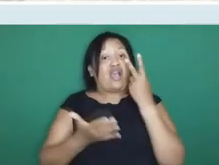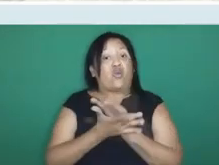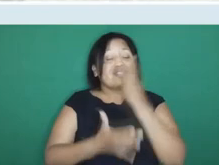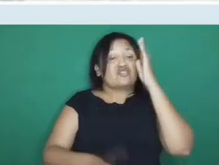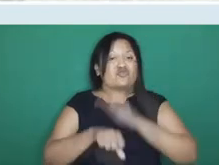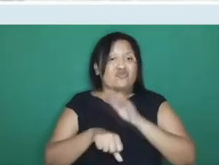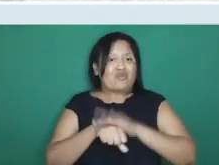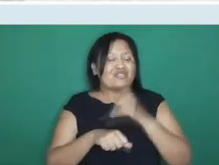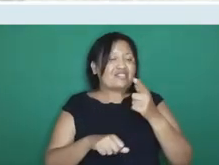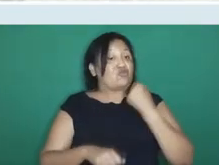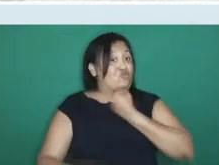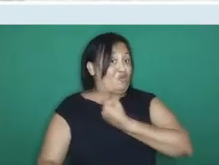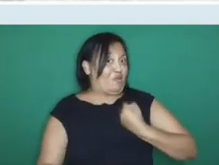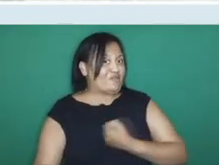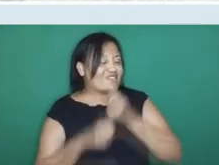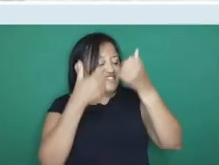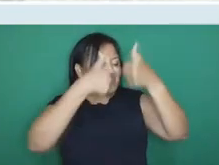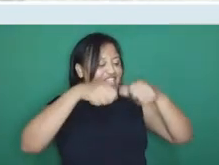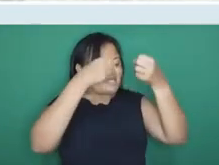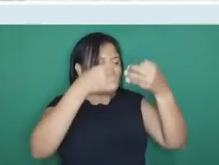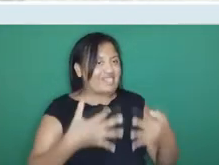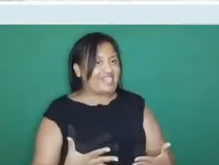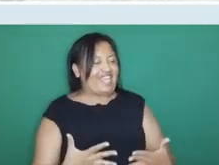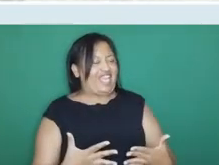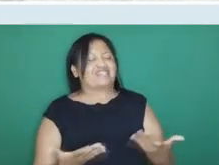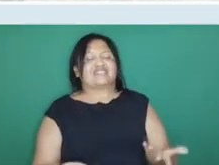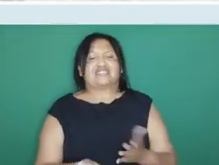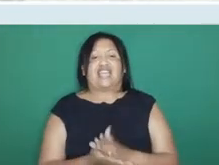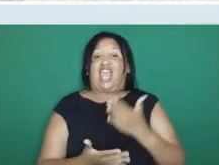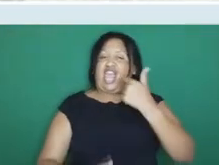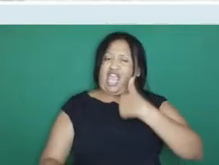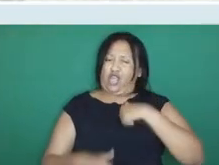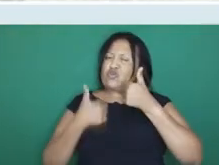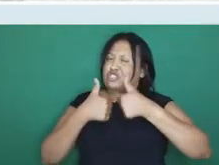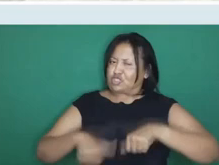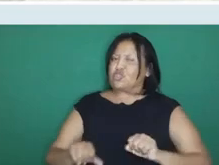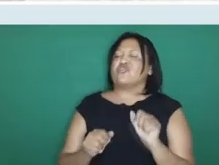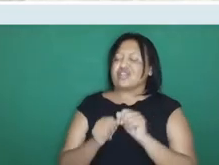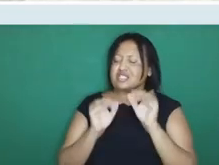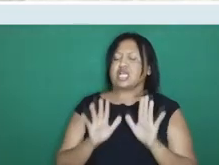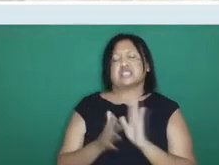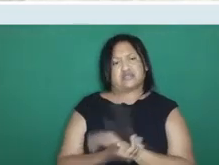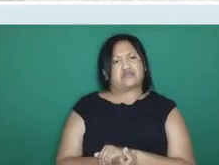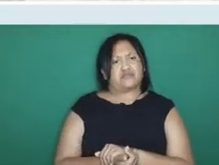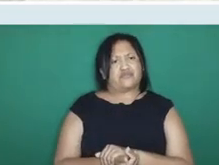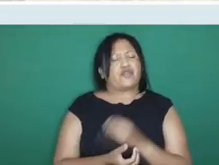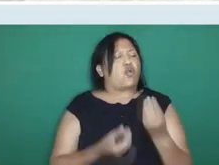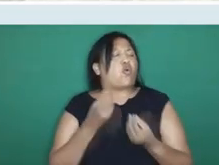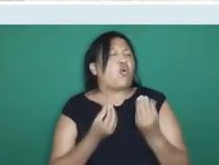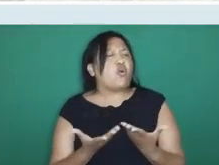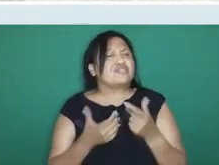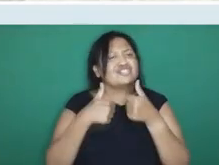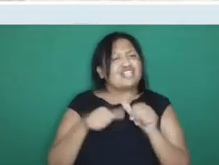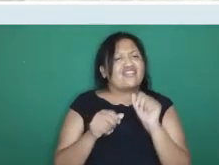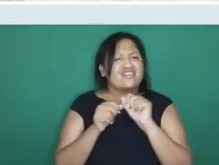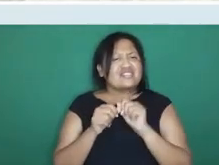falta então no caso do Superman ele tá explicando aqui ó eu estou fazendo isso então como é que ele tá fazendo